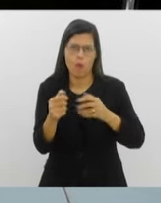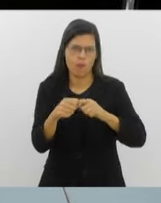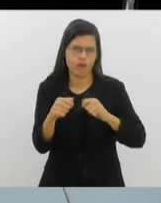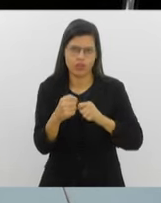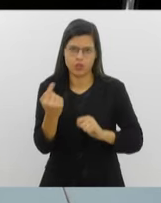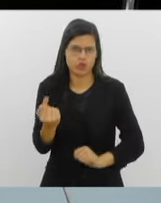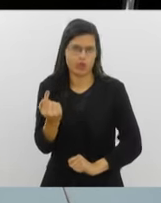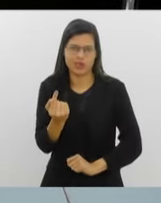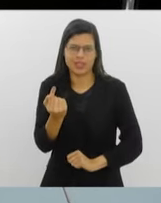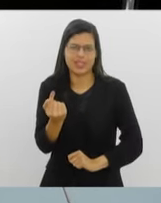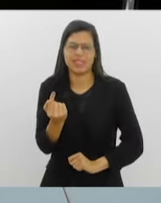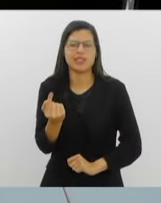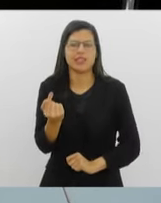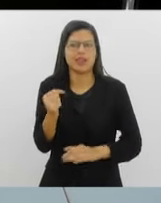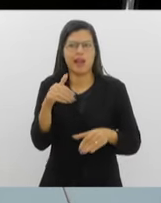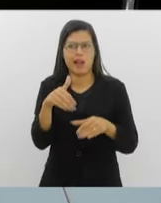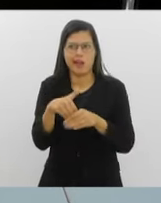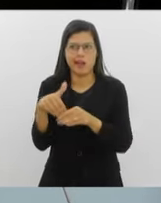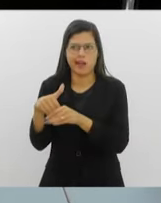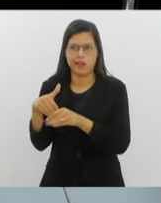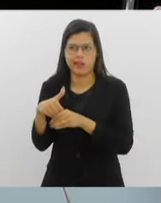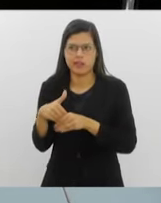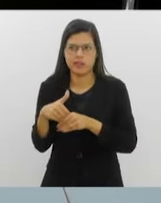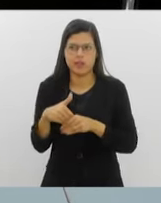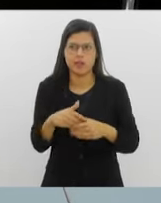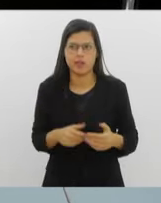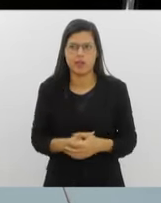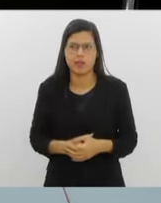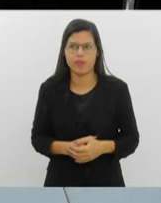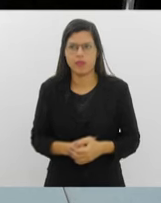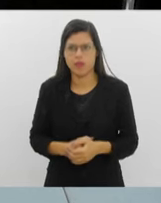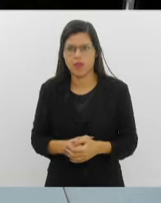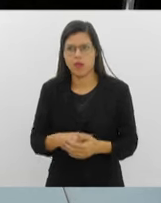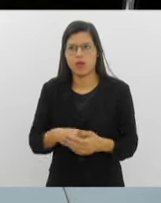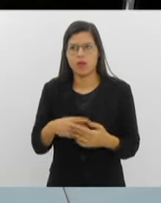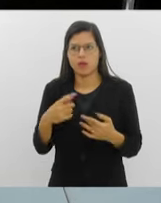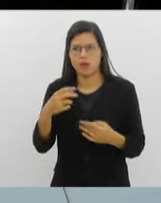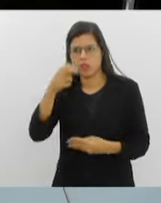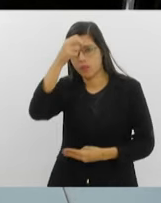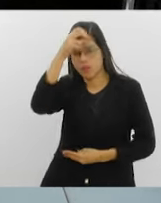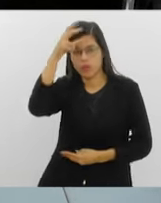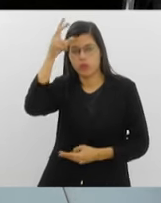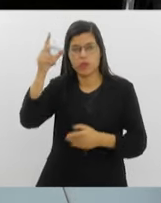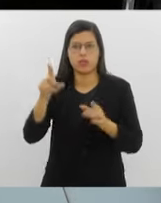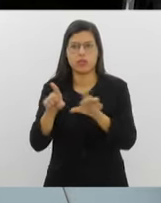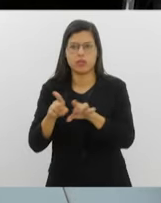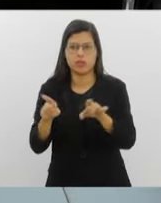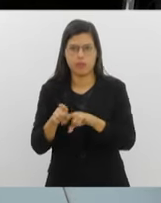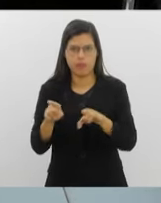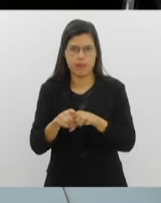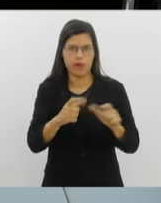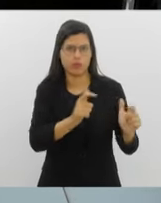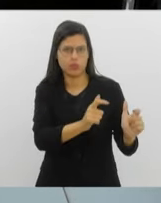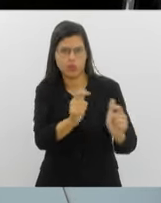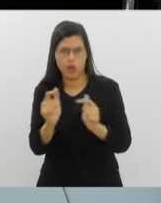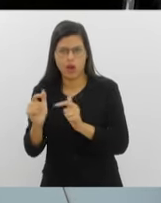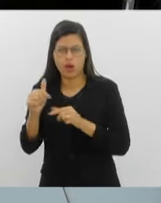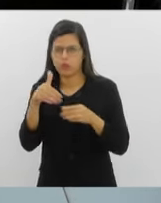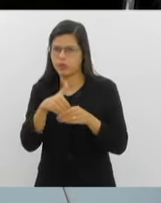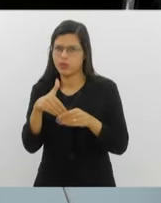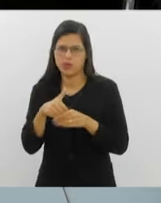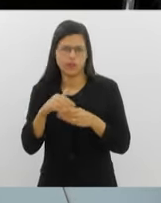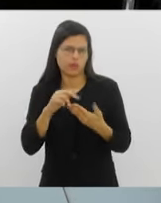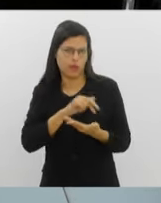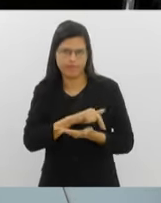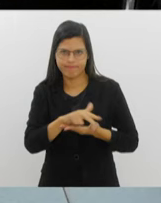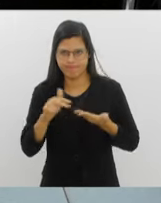eleições. Não é só para o Estado do Rio de Janeiro. As prefeituras também. Qualquer estado, as prefeituras também. Inclusive os locais de votação, etc.